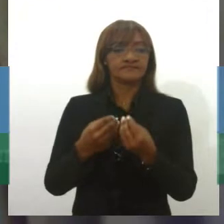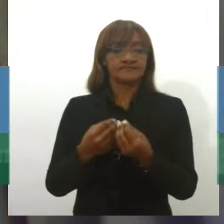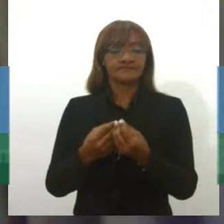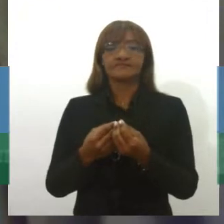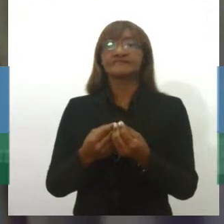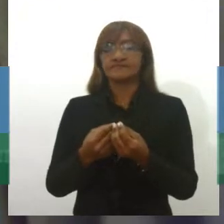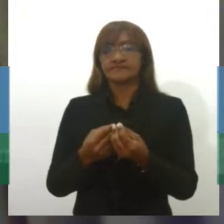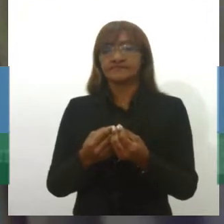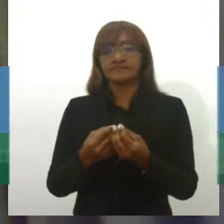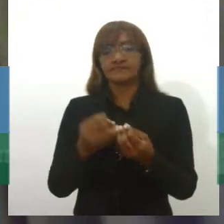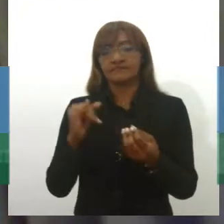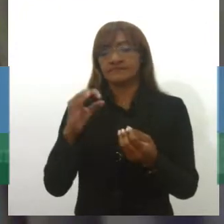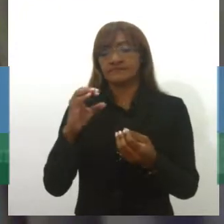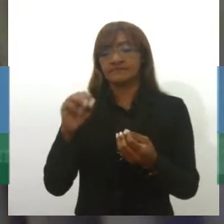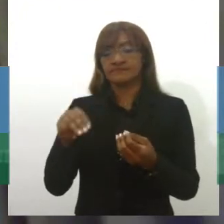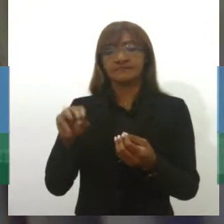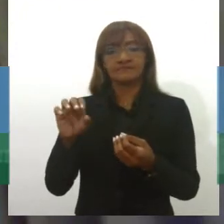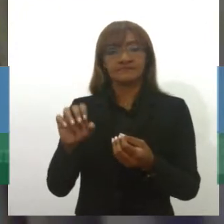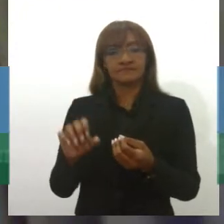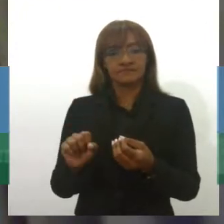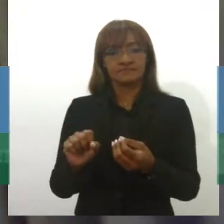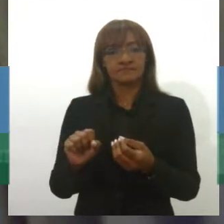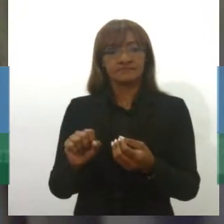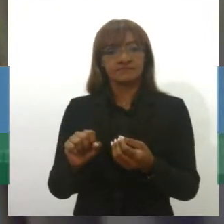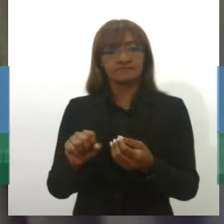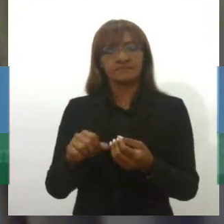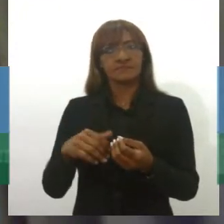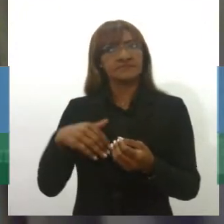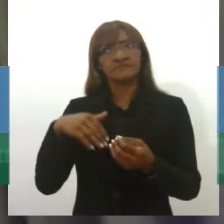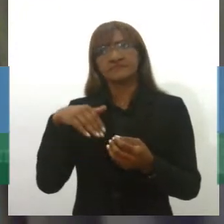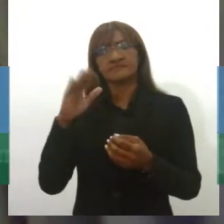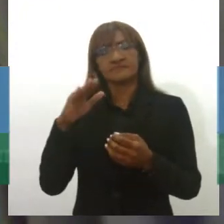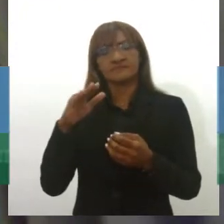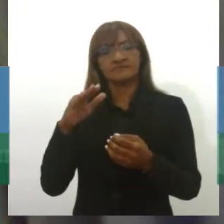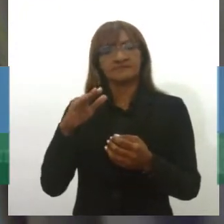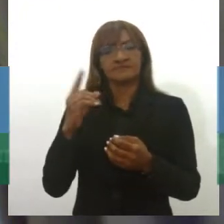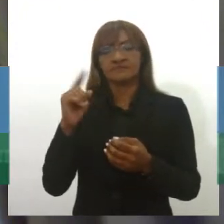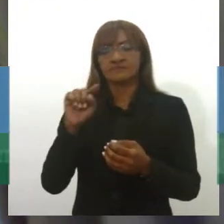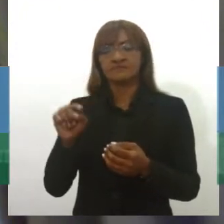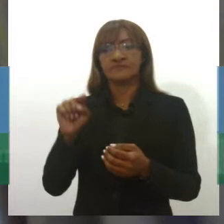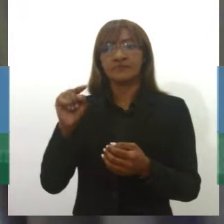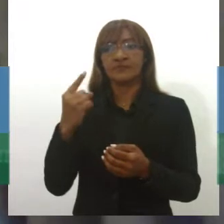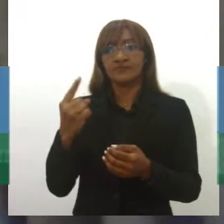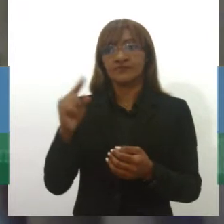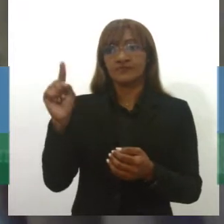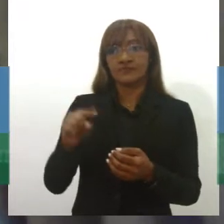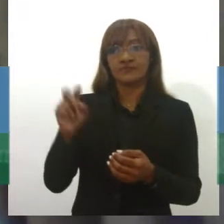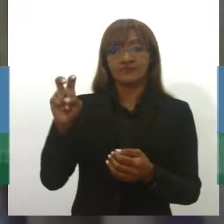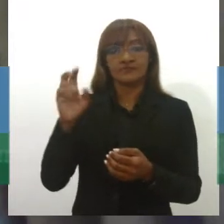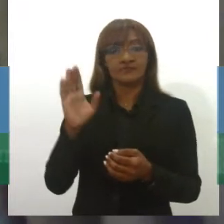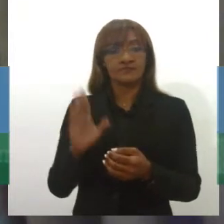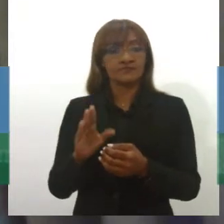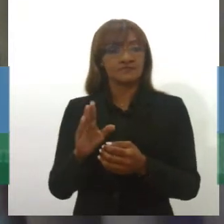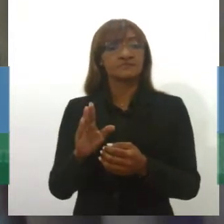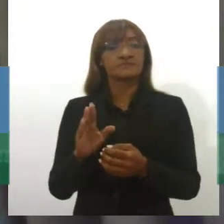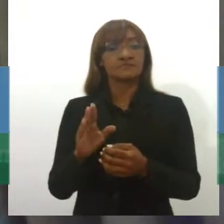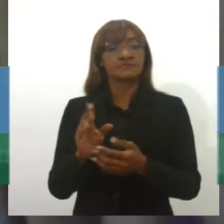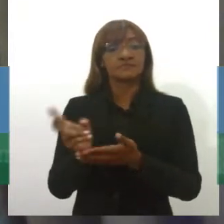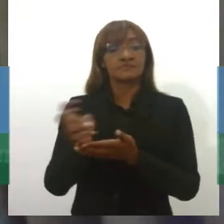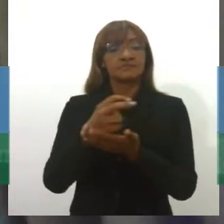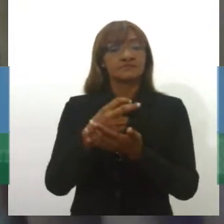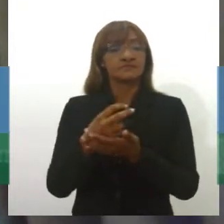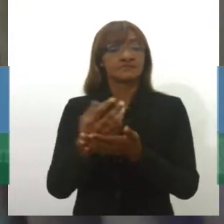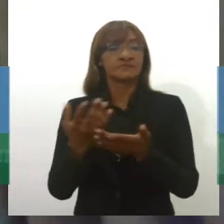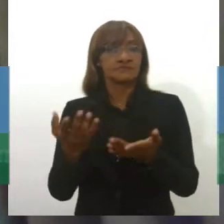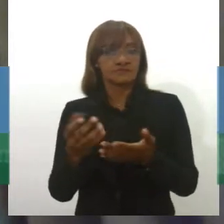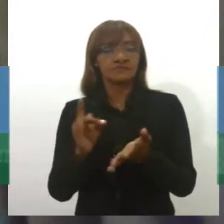PIS/COFINS. Eu diria até mais de um terço do preço é composto por tributos. Então, na visão do mercado, é